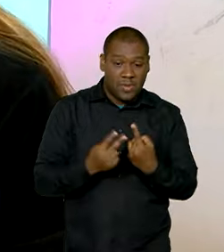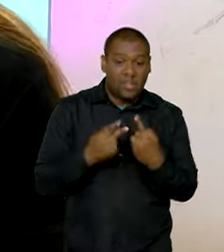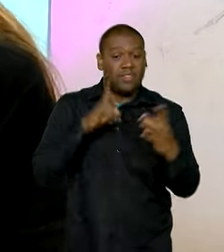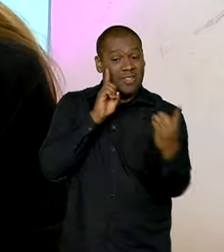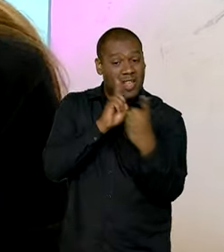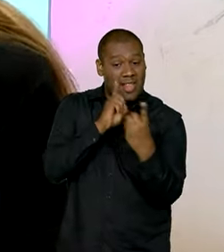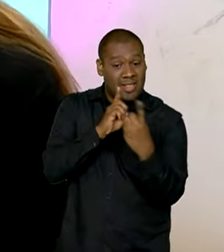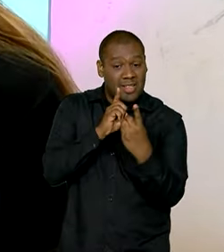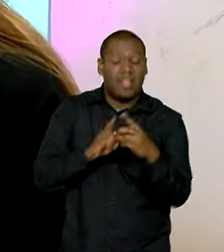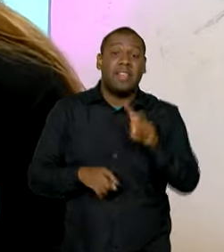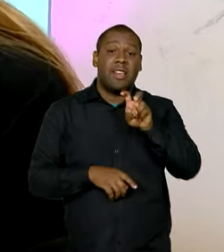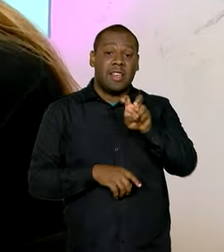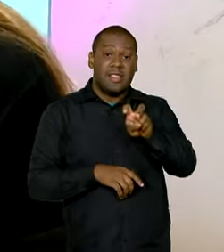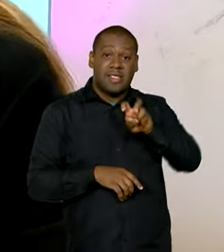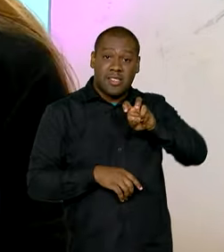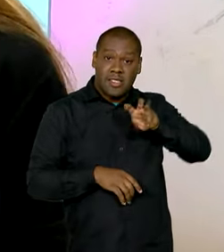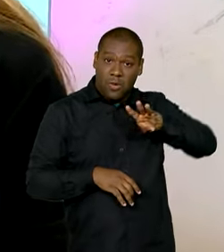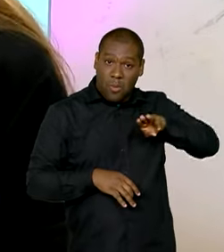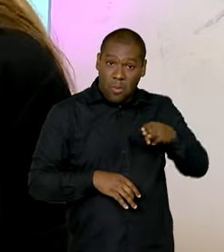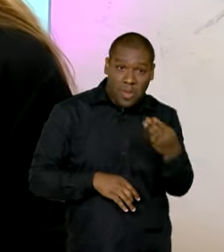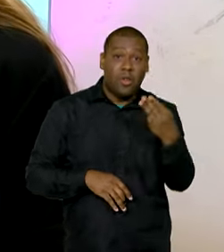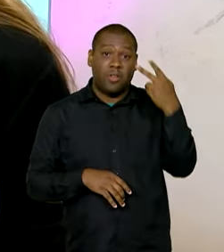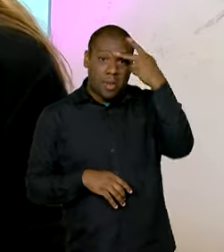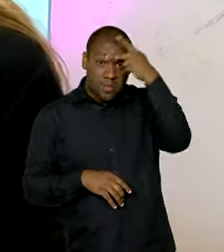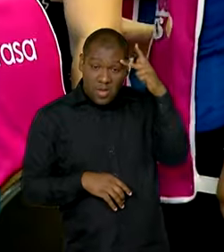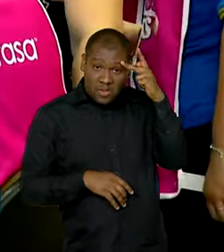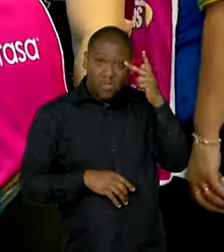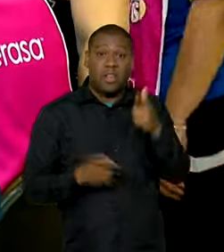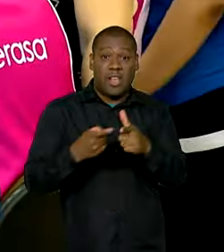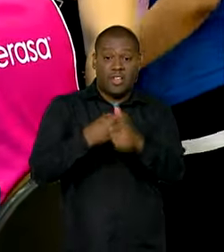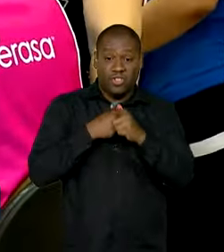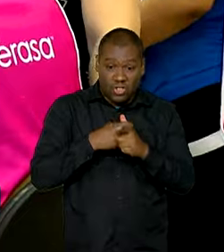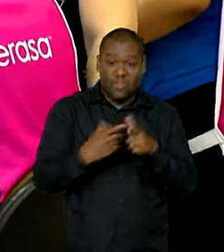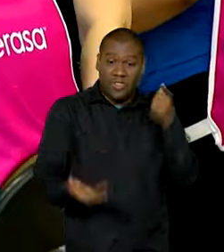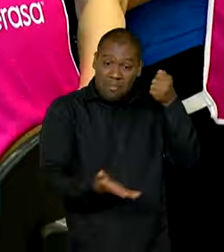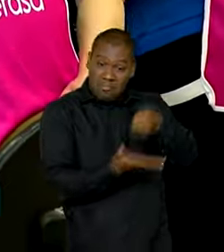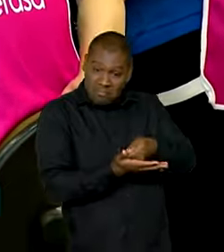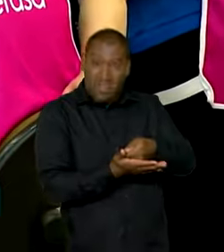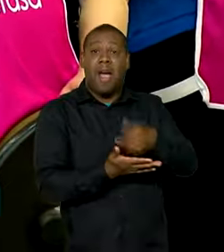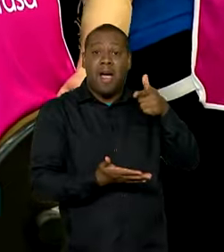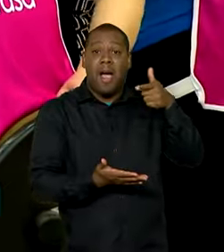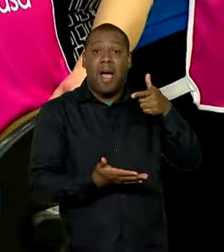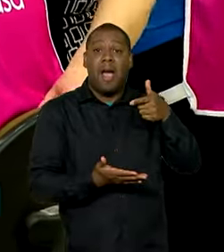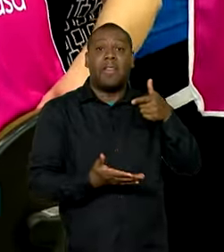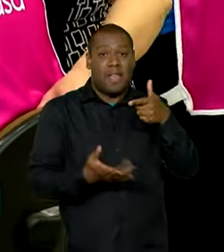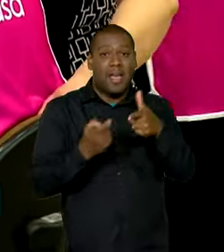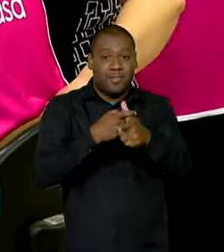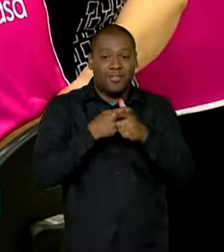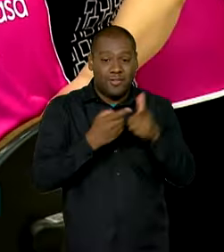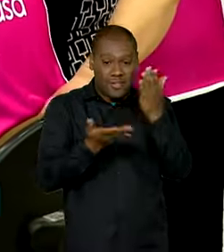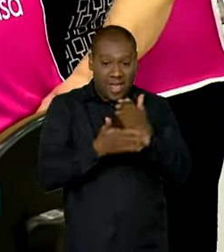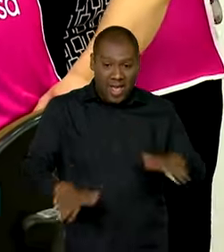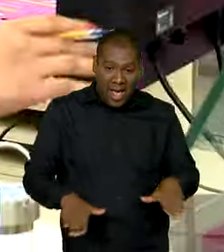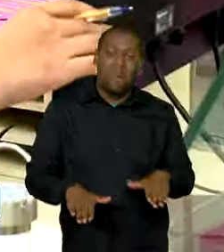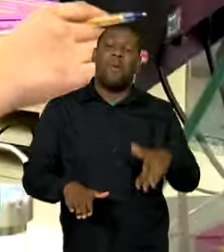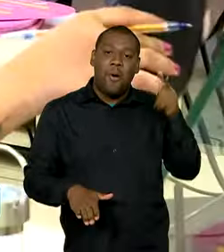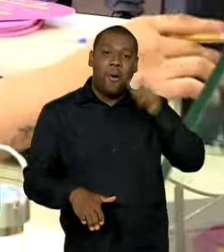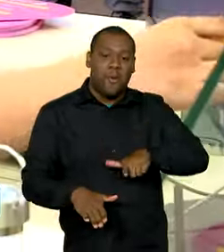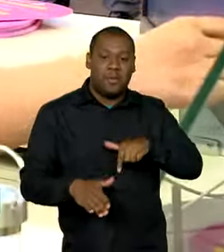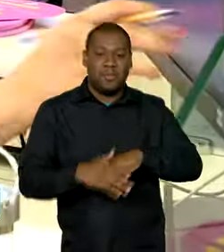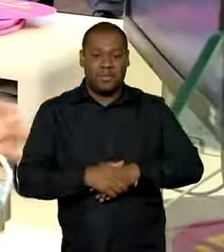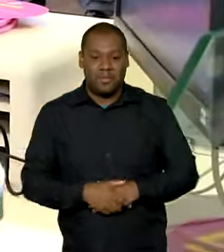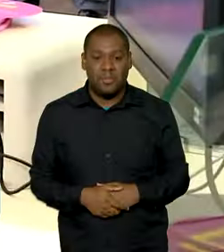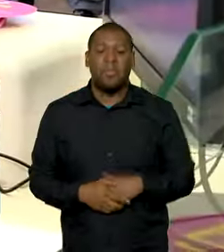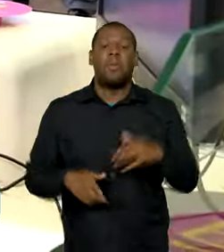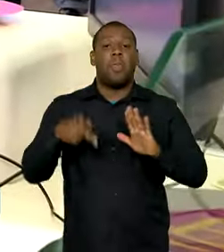milhões, a gente tenha mais de 5 milhões de dívidas pagas no período de março. No site do programa Desenrola Brasil, ou da Serasa, é